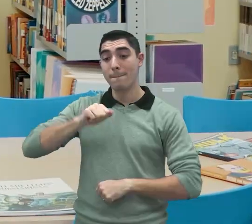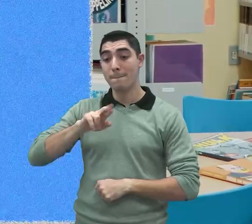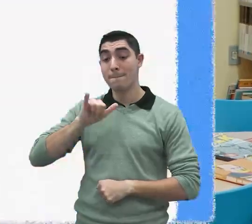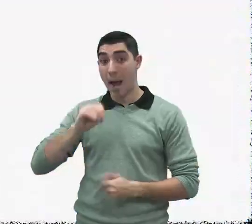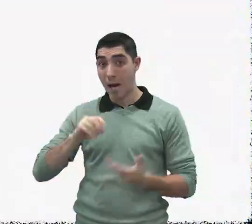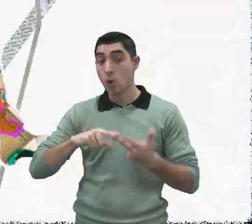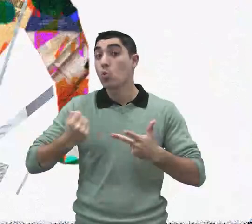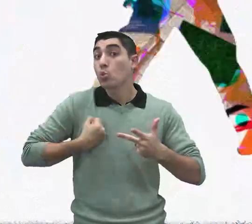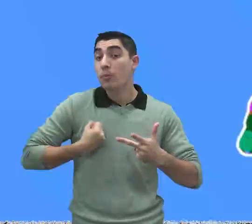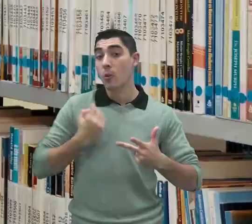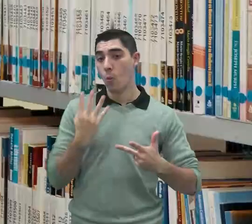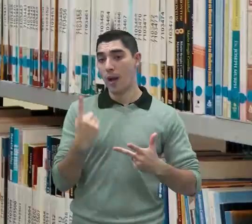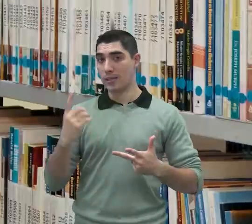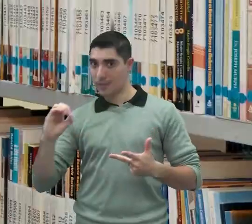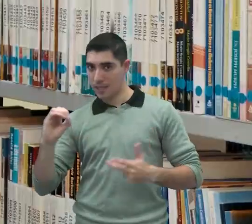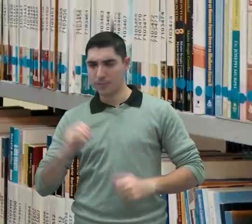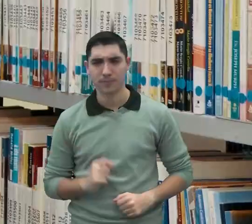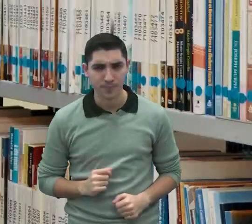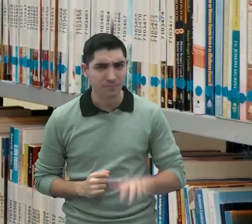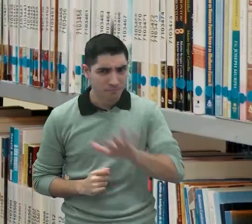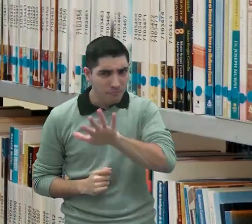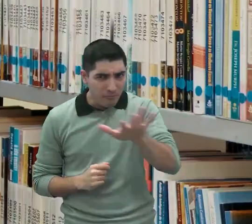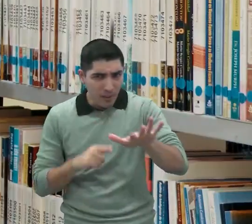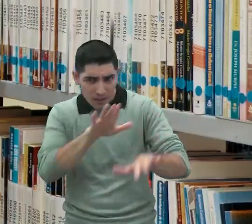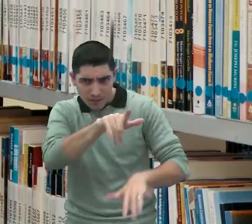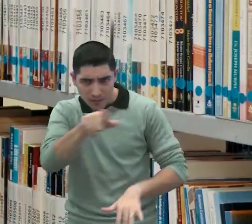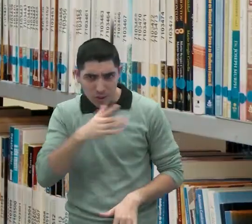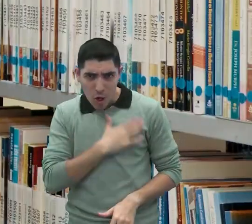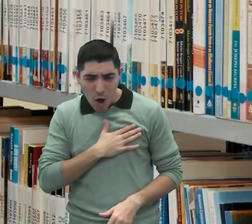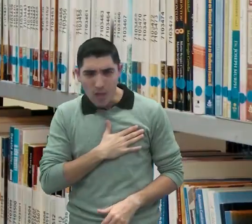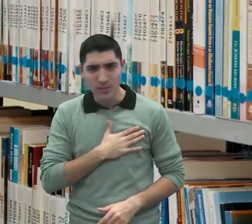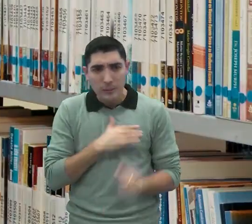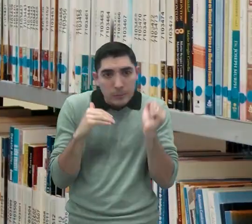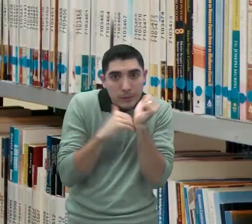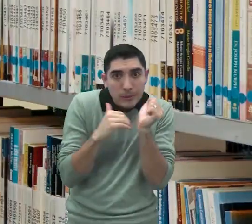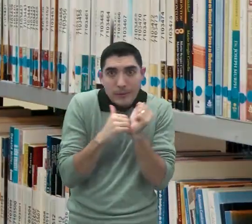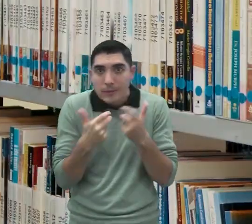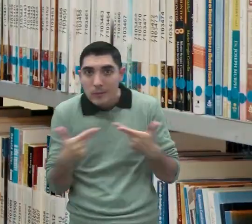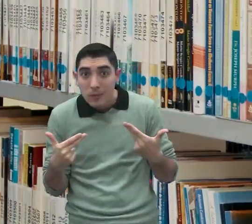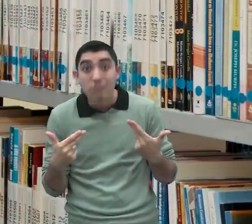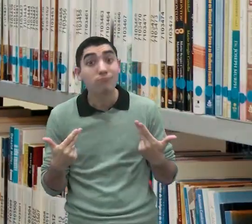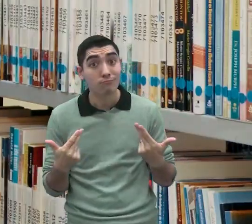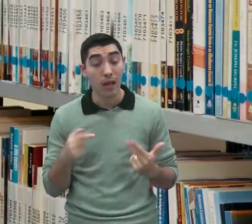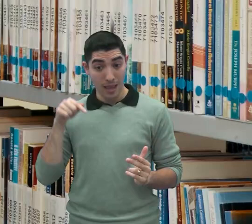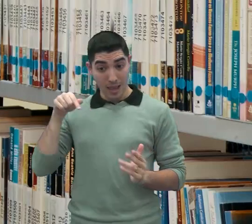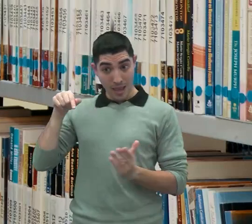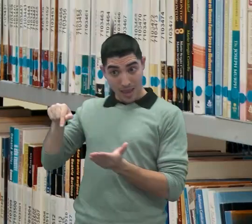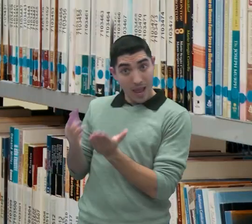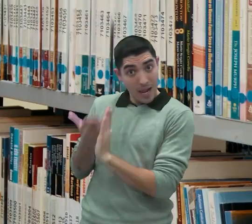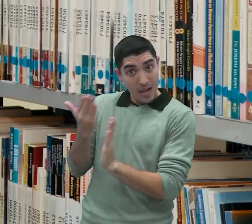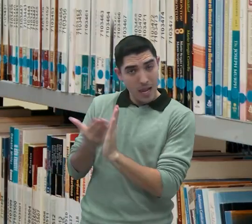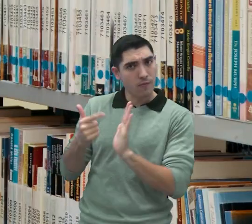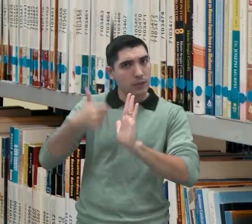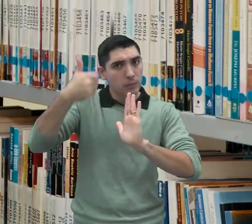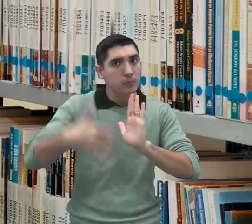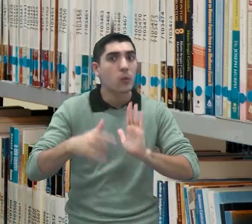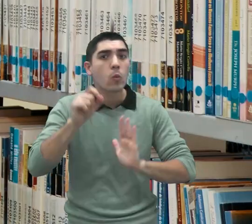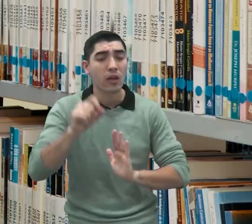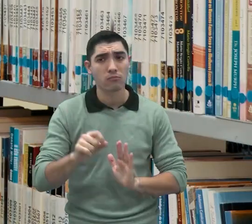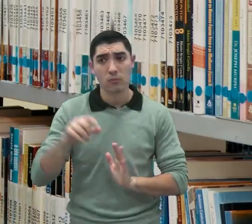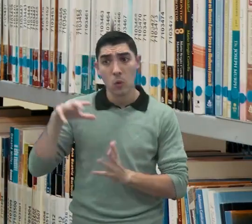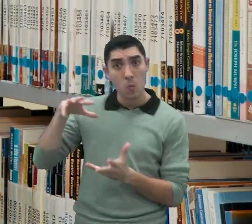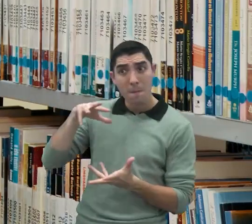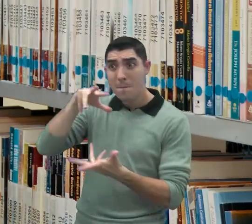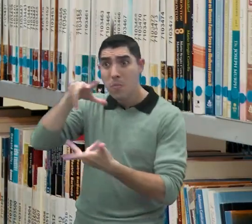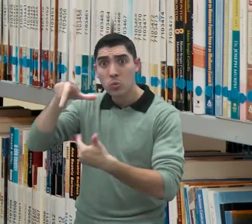410. Você gosta de mistério? Então olha só, na história desse livro, o mundo inteiro está preocupado porque aparentemente